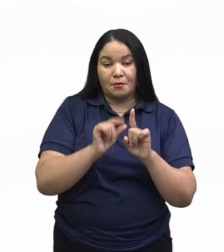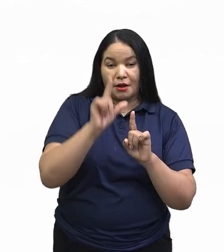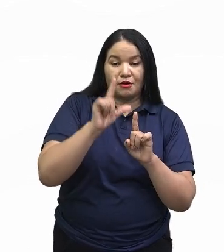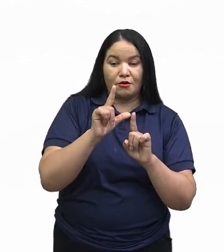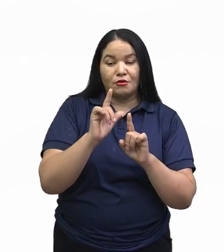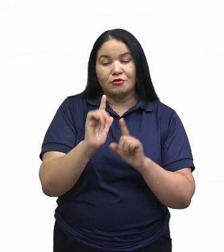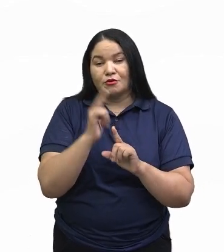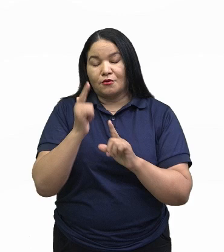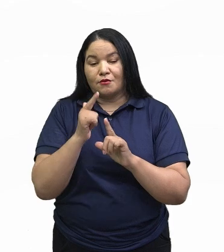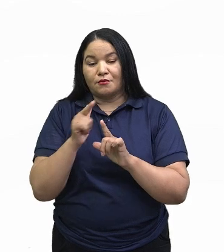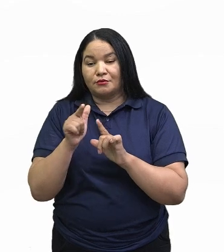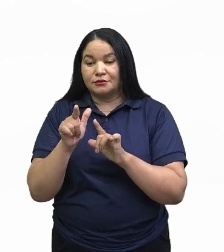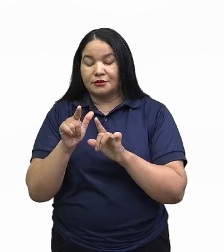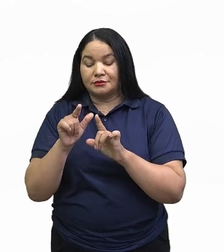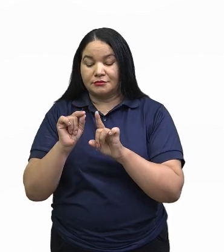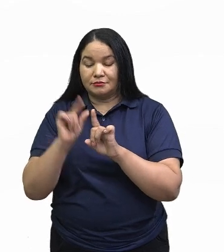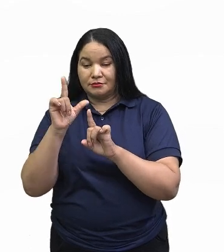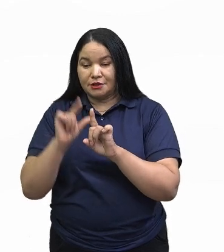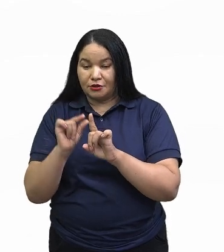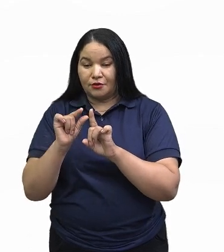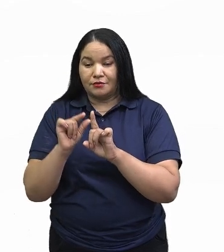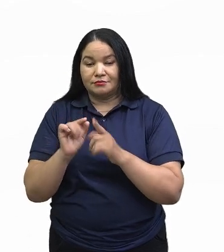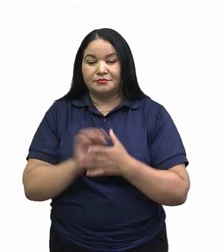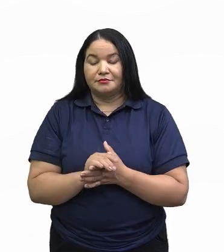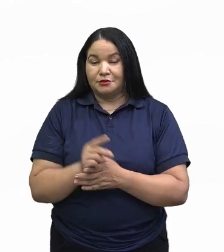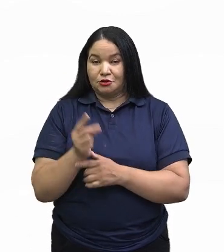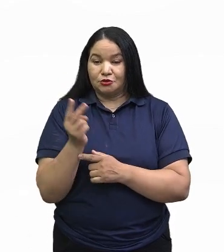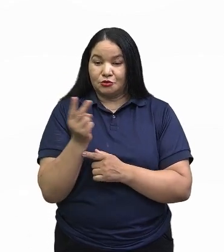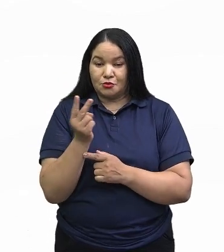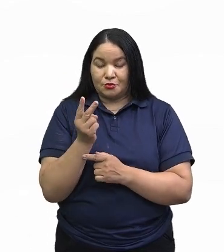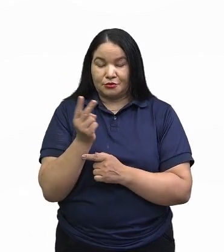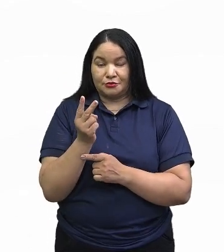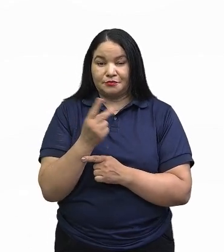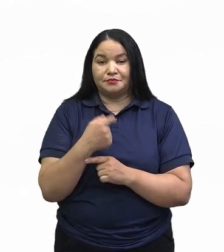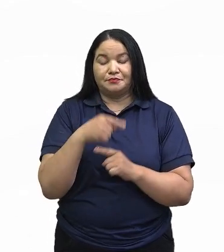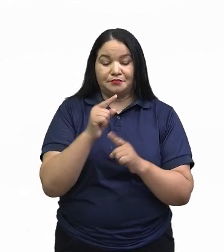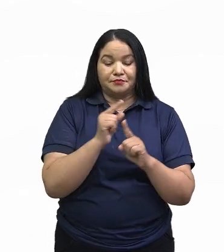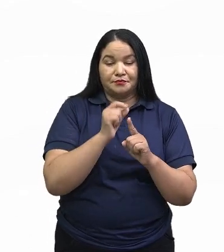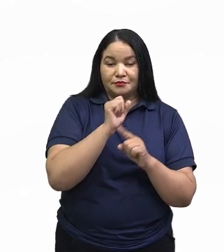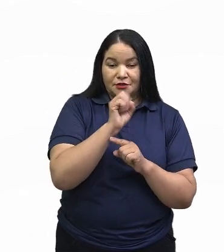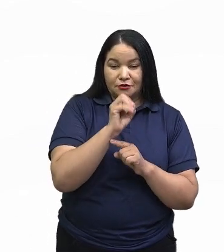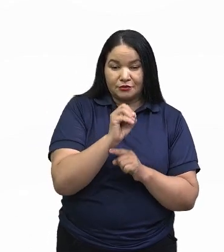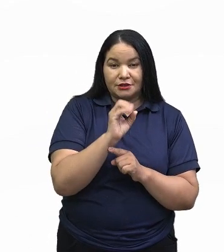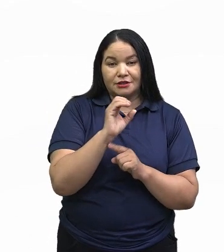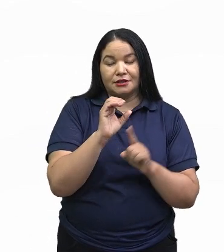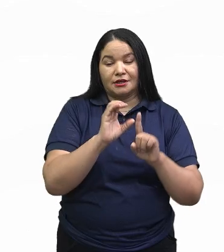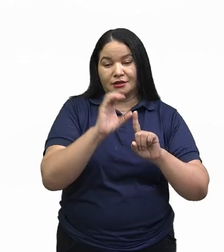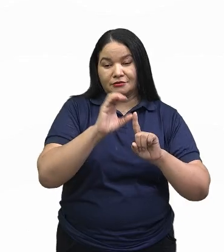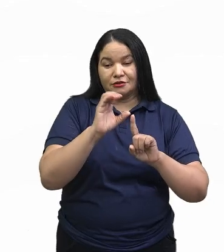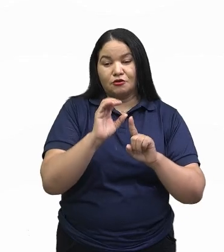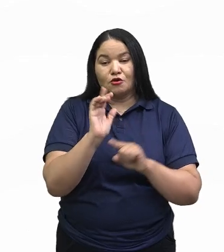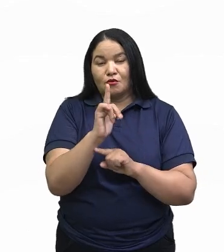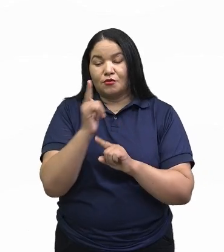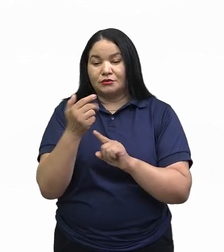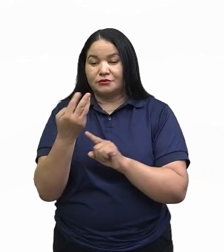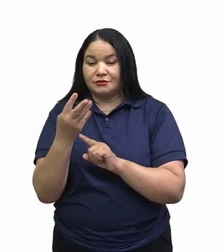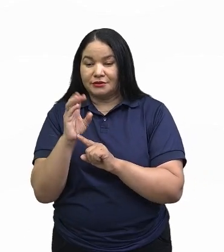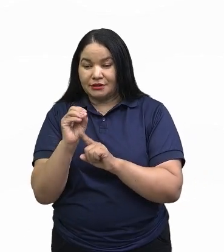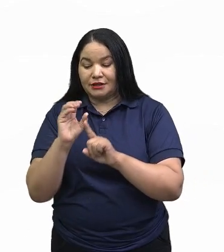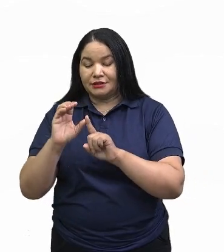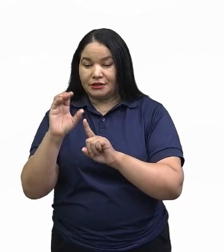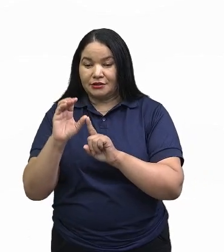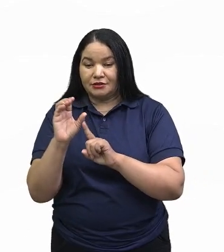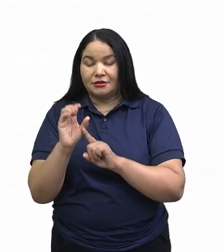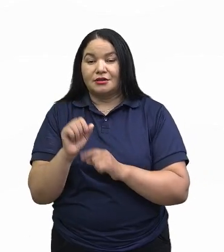temperatura. E aí você vê na imagem dois corpos, um com 80 graus Celsius e o outro com 30 graus, e o fluxo de calor vai do mais